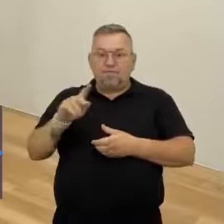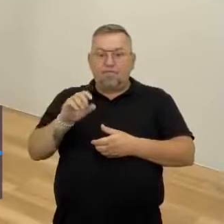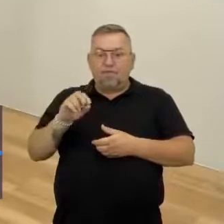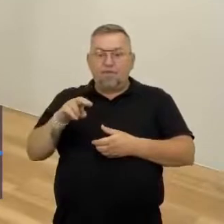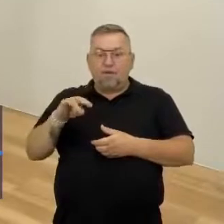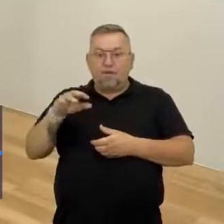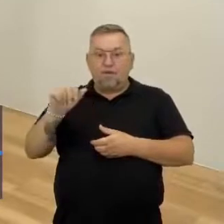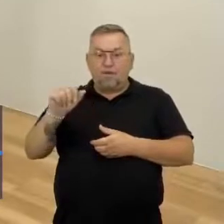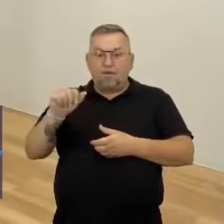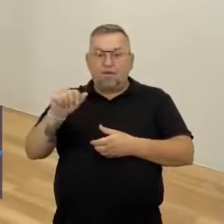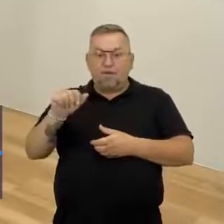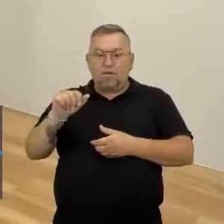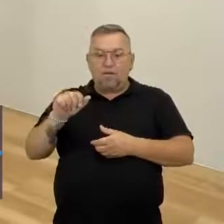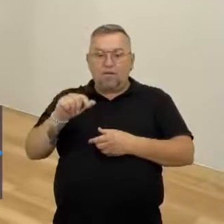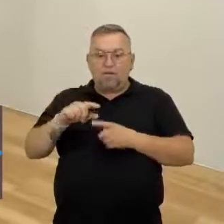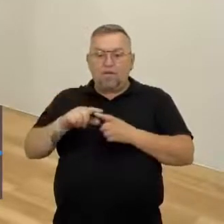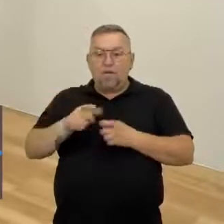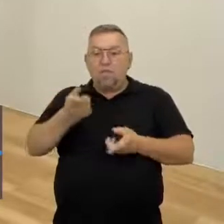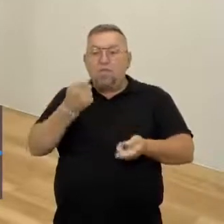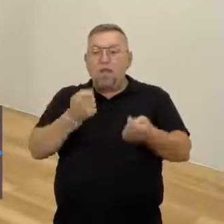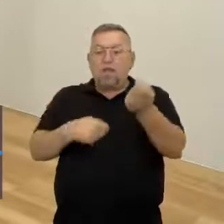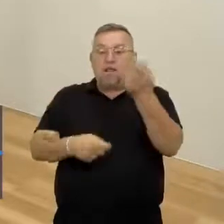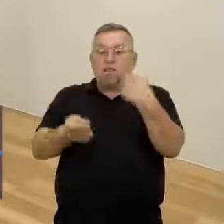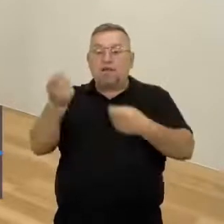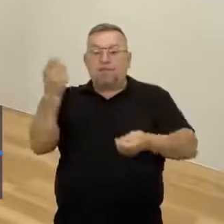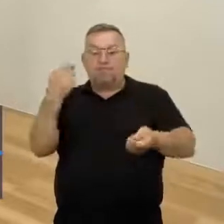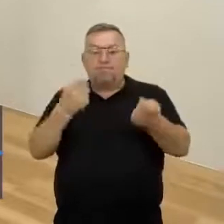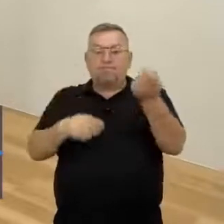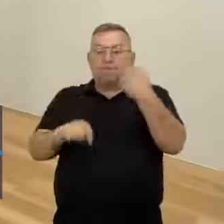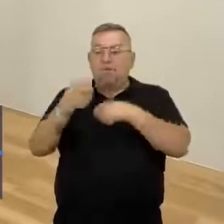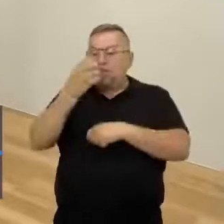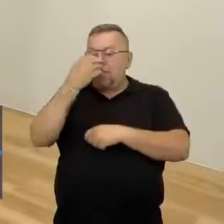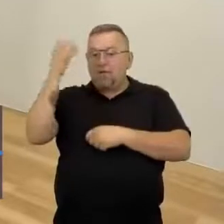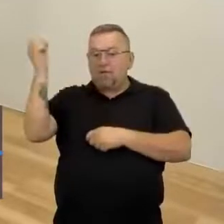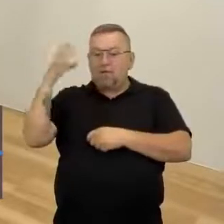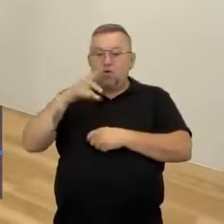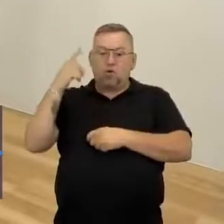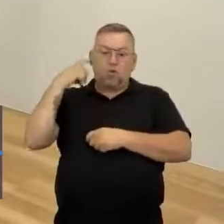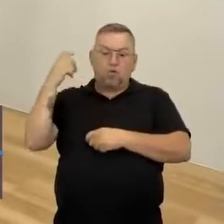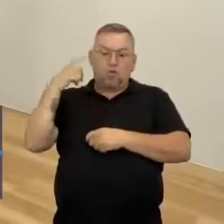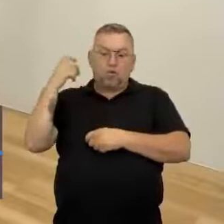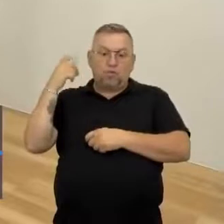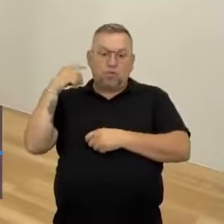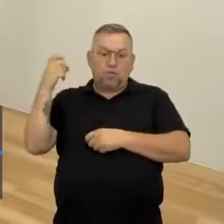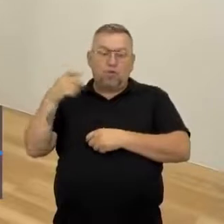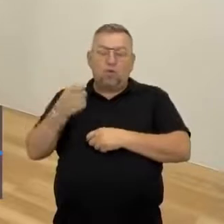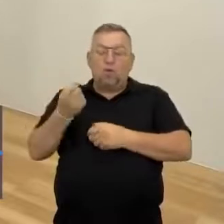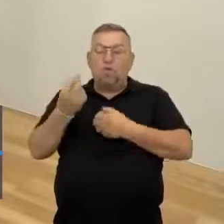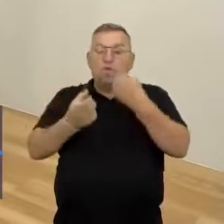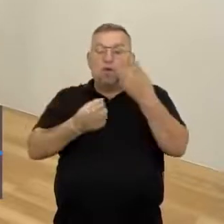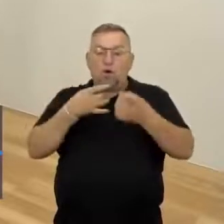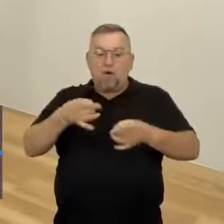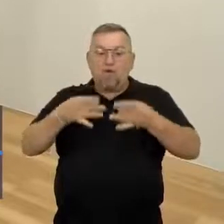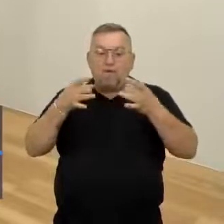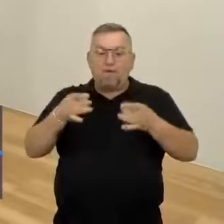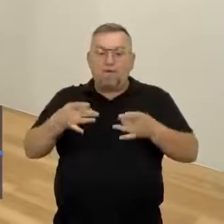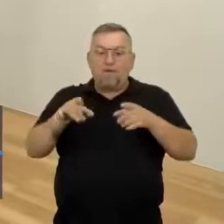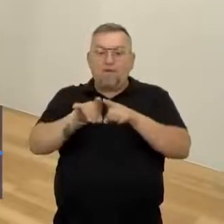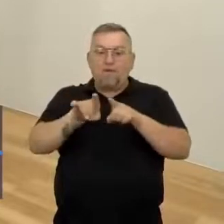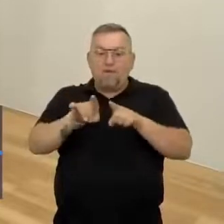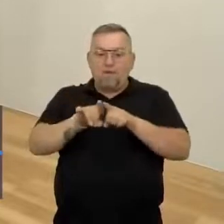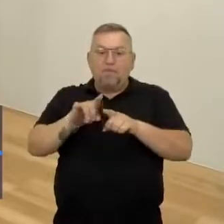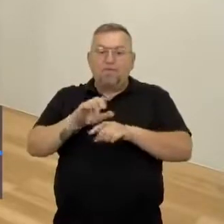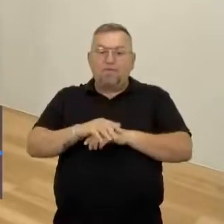trouxe... Malabarista, trapezista, isso, palhaço, iluminador, sonoplasta, bilheteiros, pipoqueiros. Importantíssimo. Pro